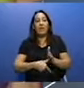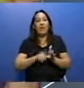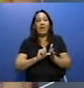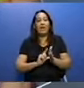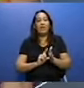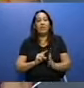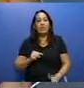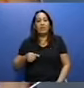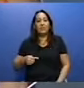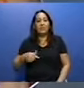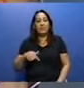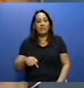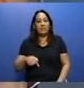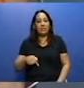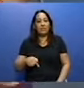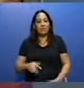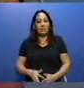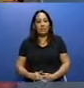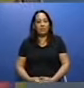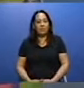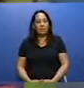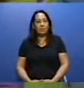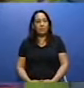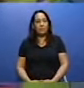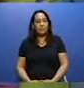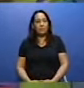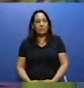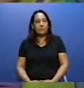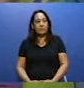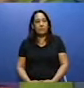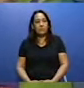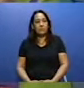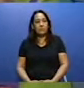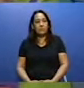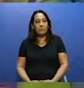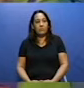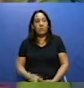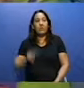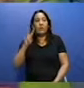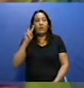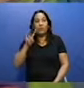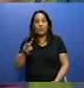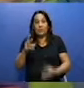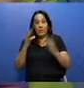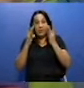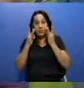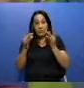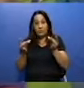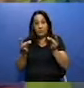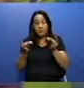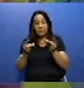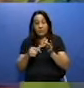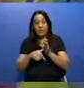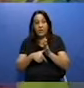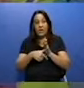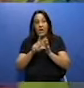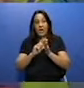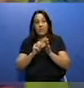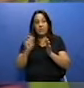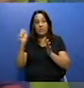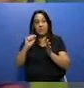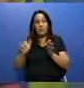do número 17? Então, eu venho aqui, eu sei que antes do